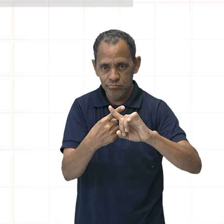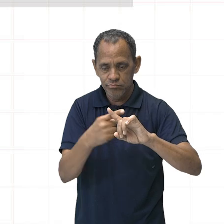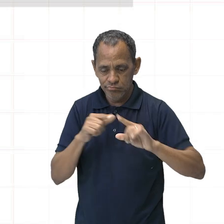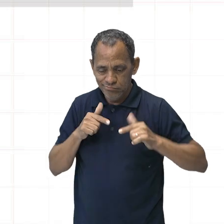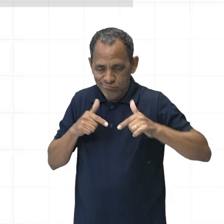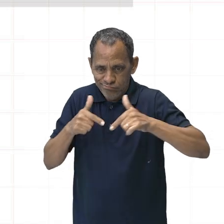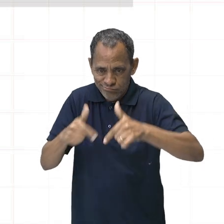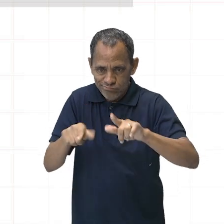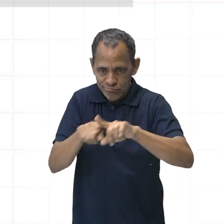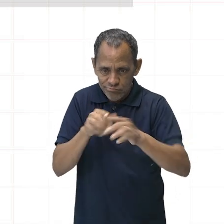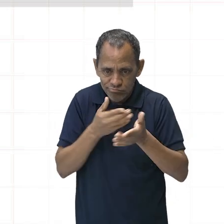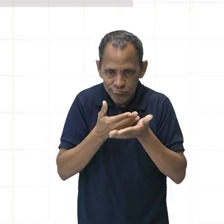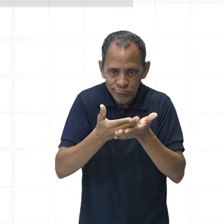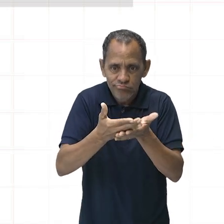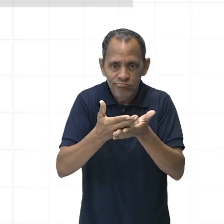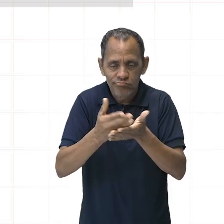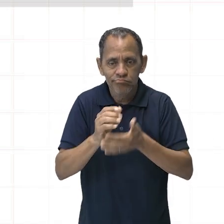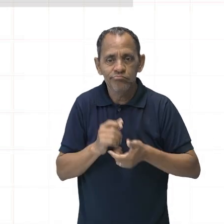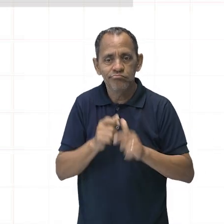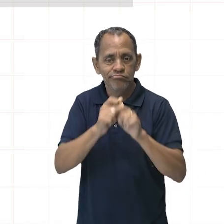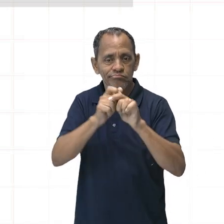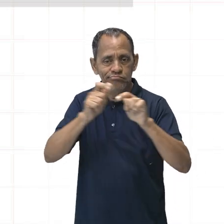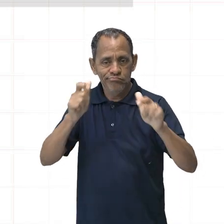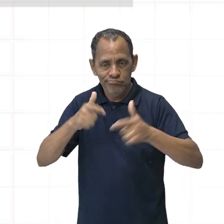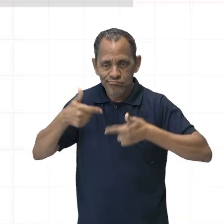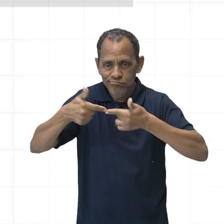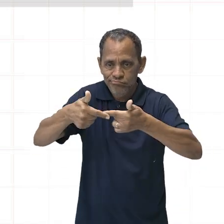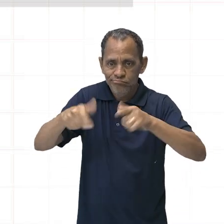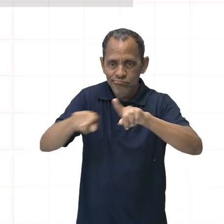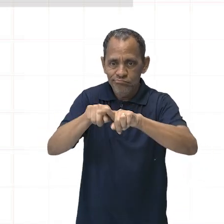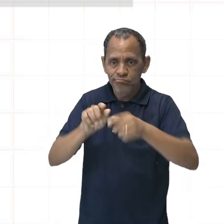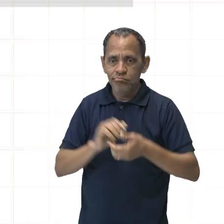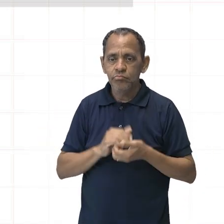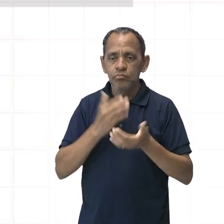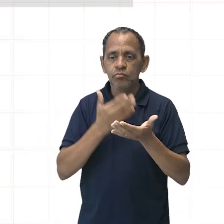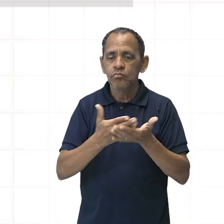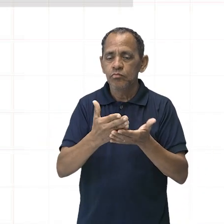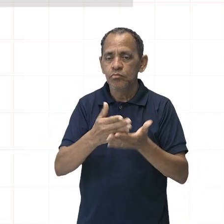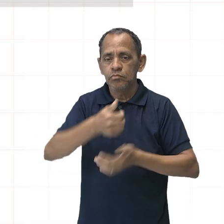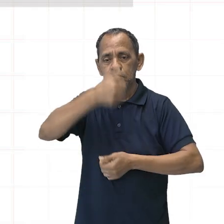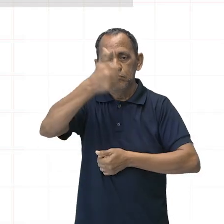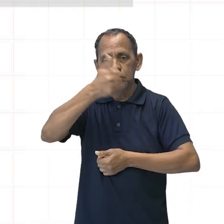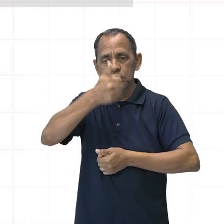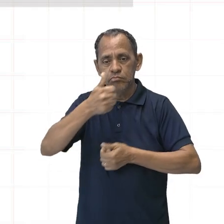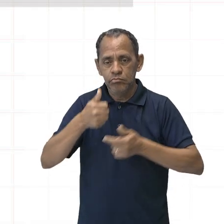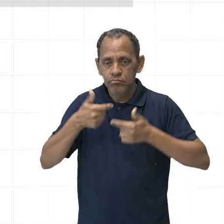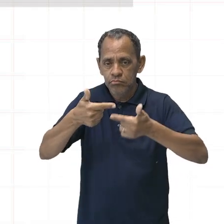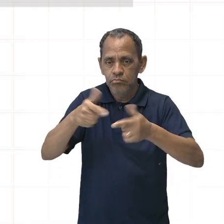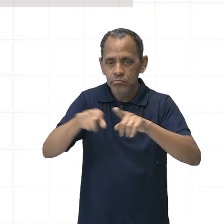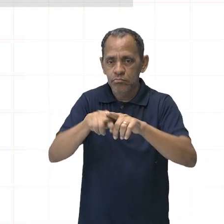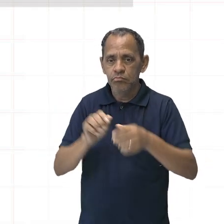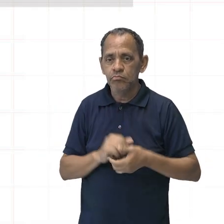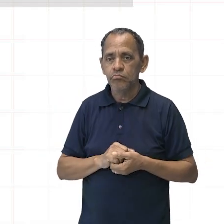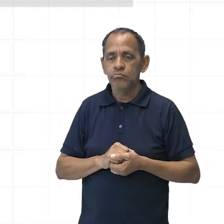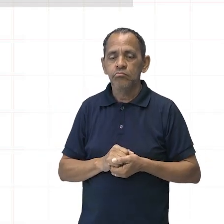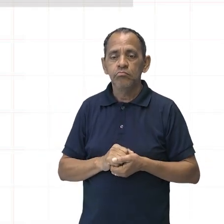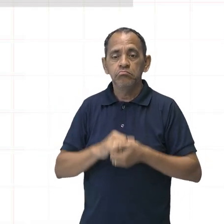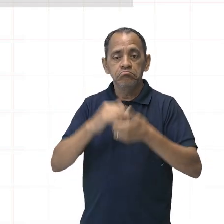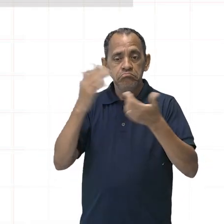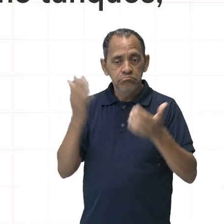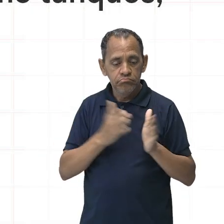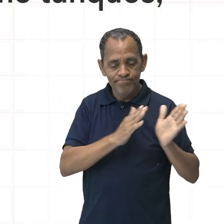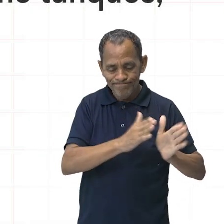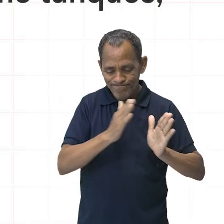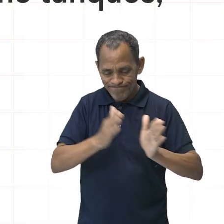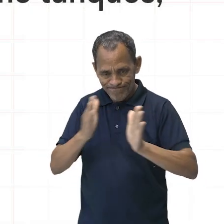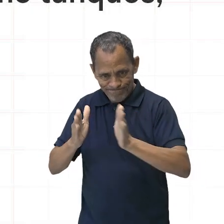e vai iniciar a Grande Guerra. Então, começa a guerra, então vamos saber agora quais serão as fases dessa